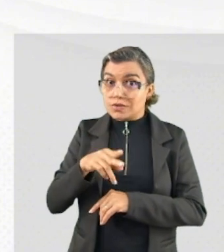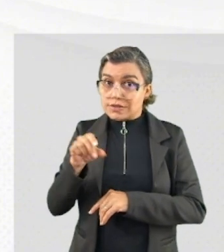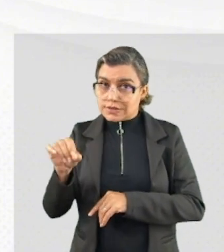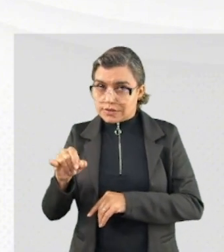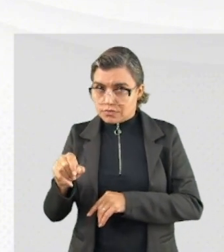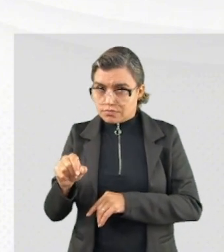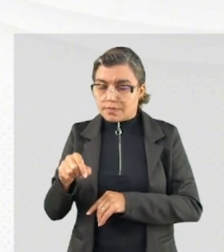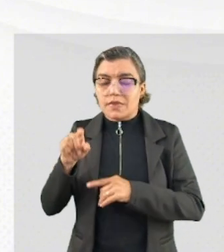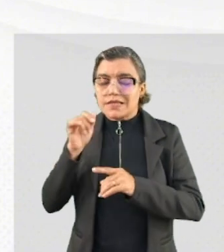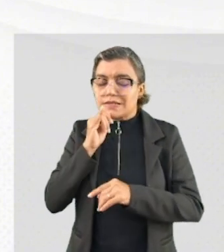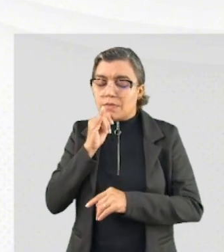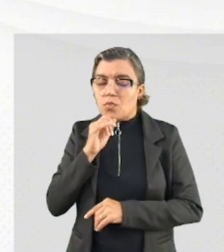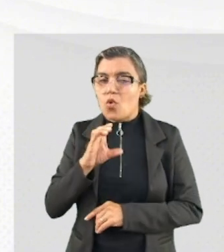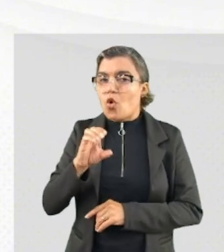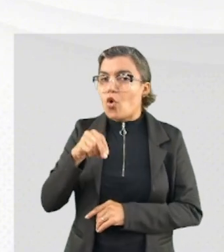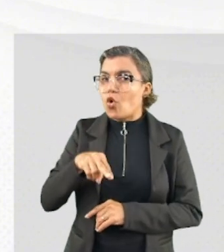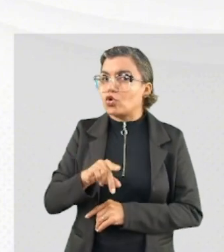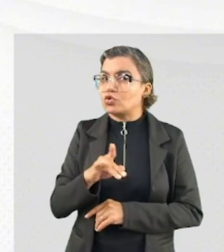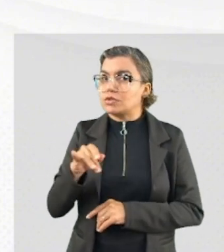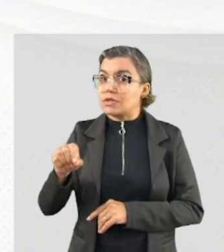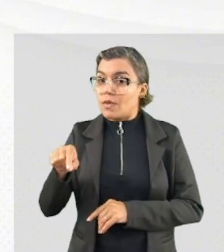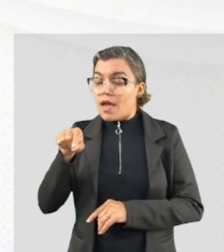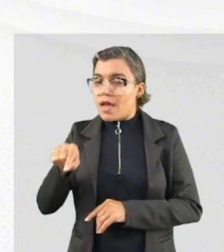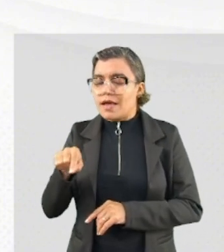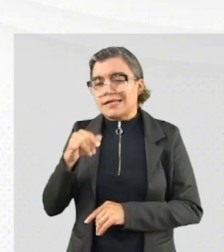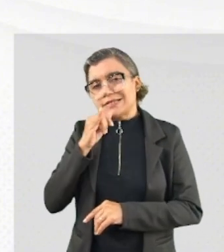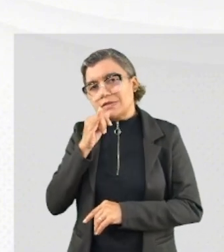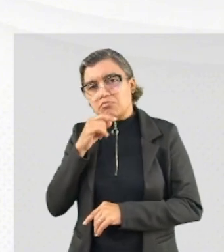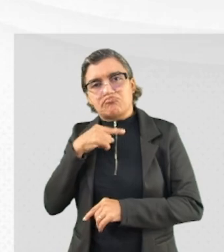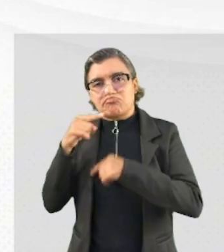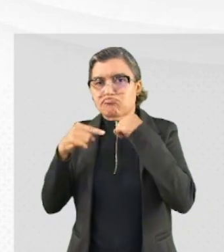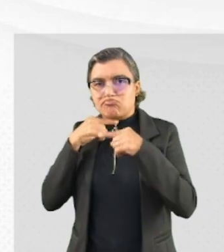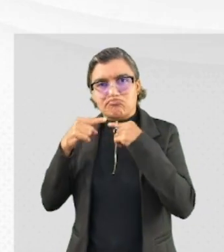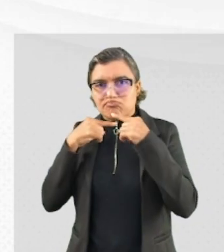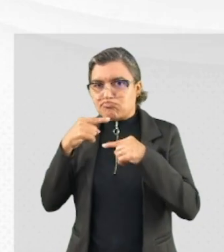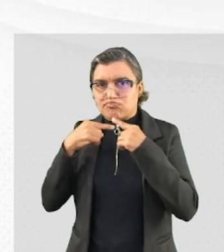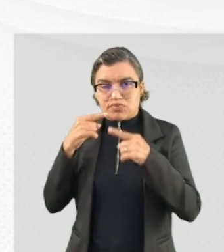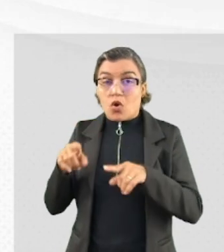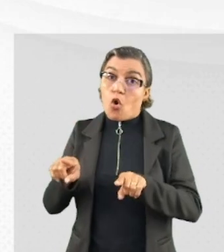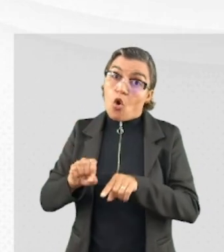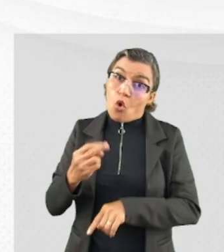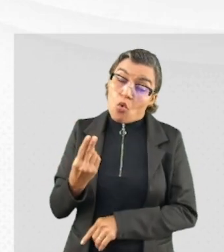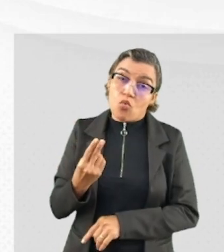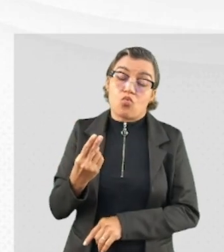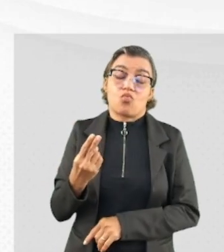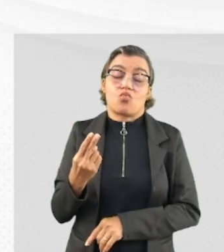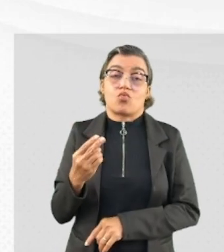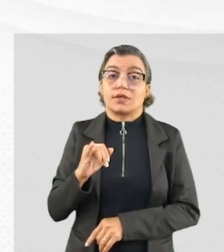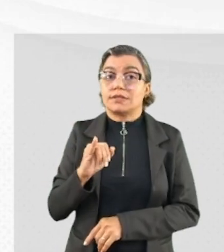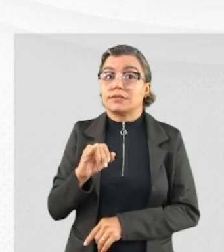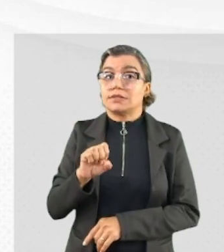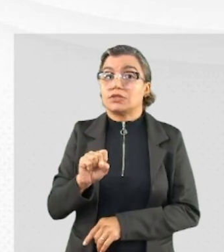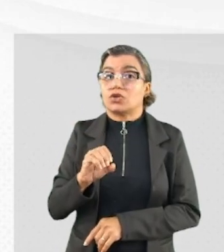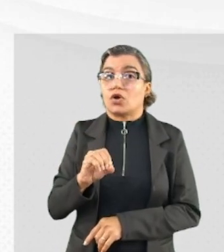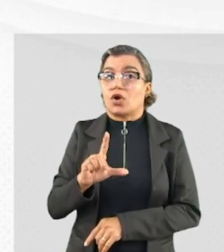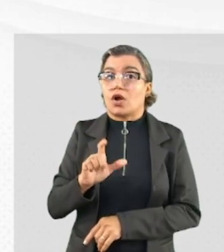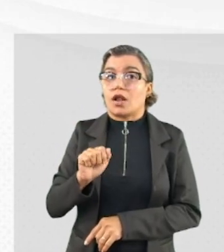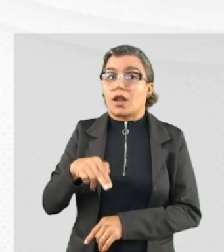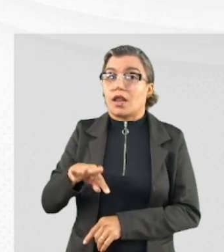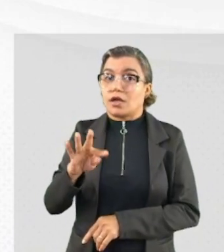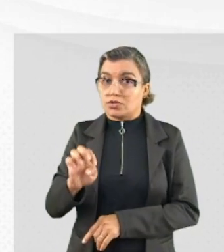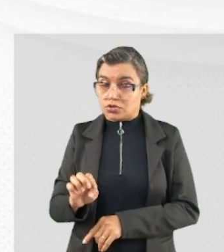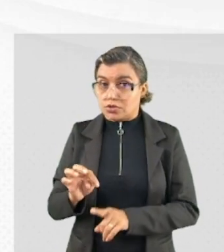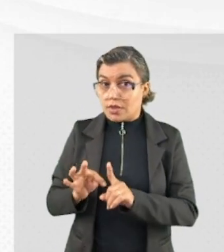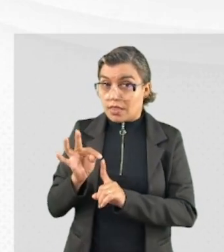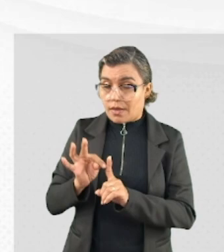condução, são chamados de maus condutores de calor ou isolantes térmicos, tá? Então percebam, os